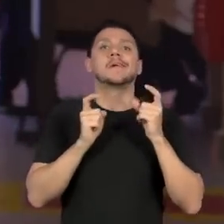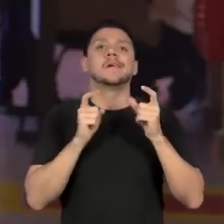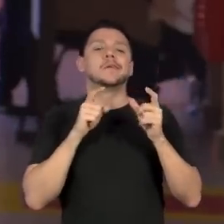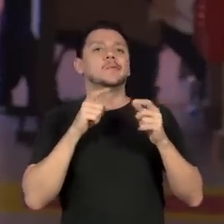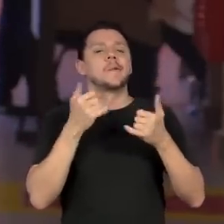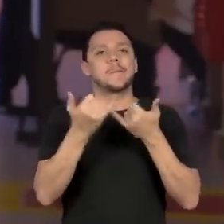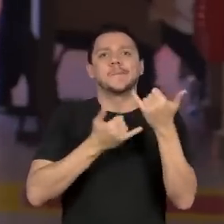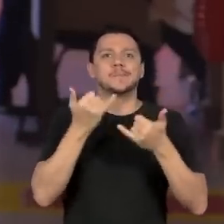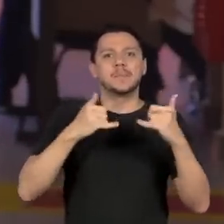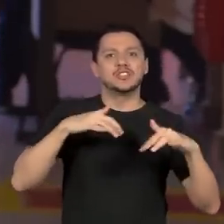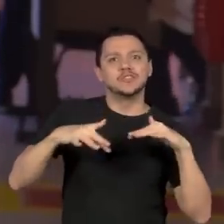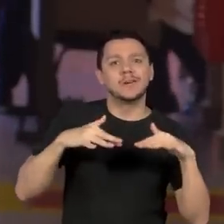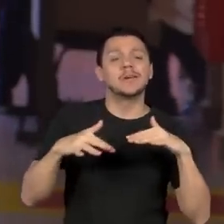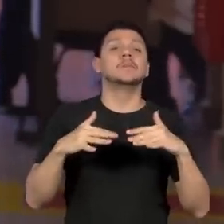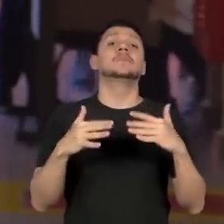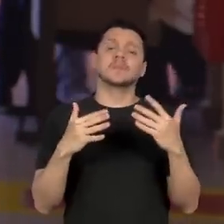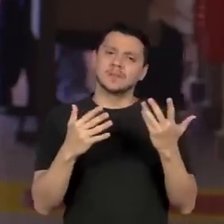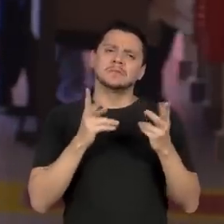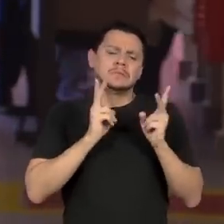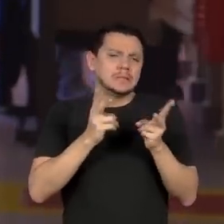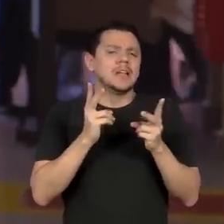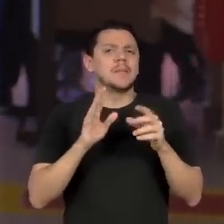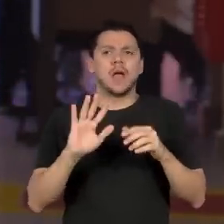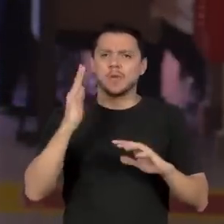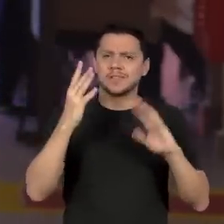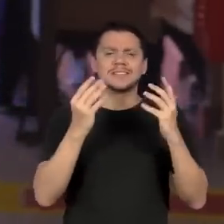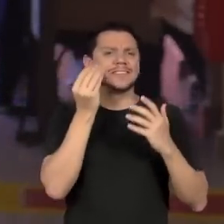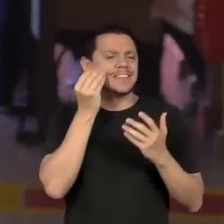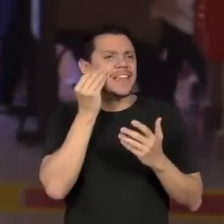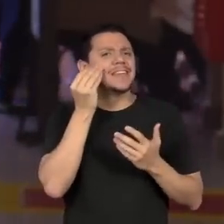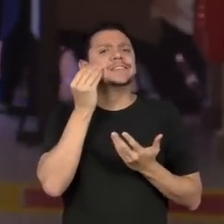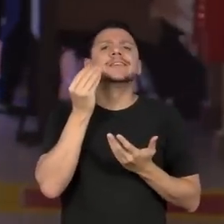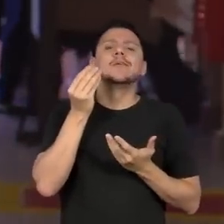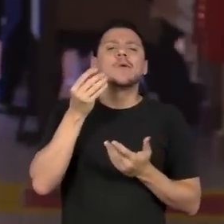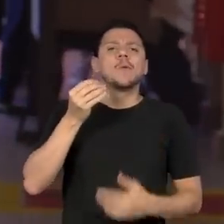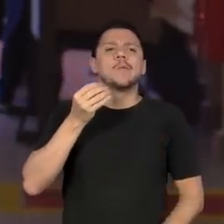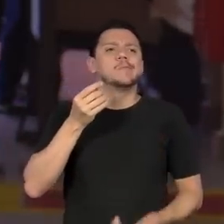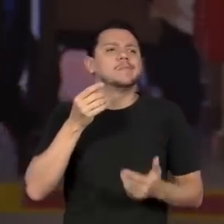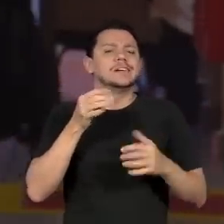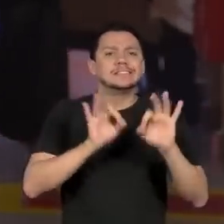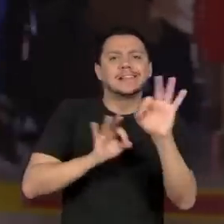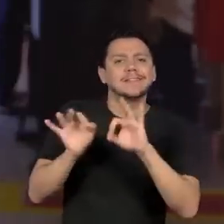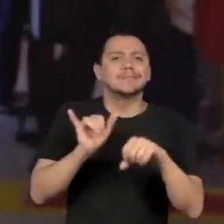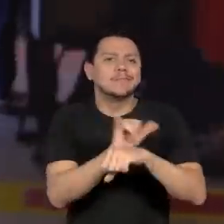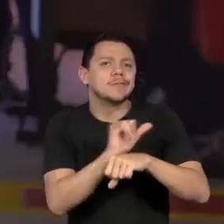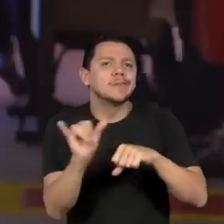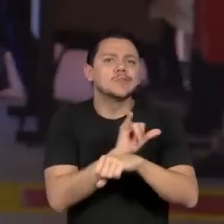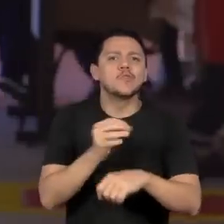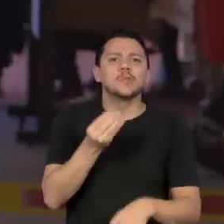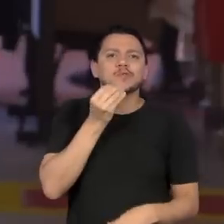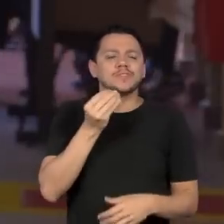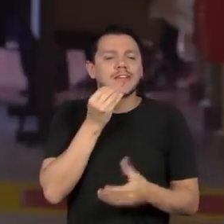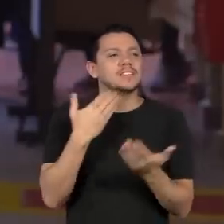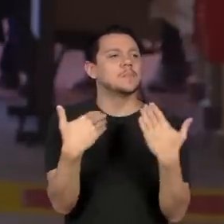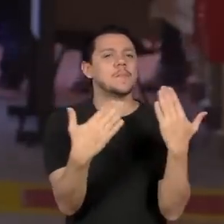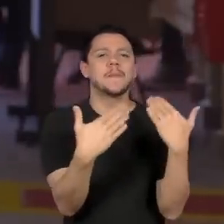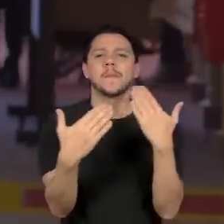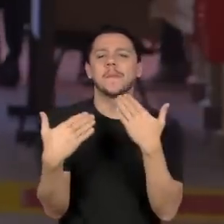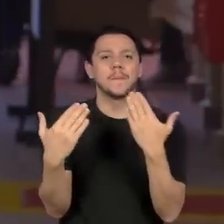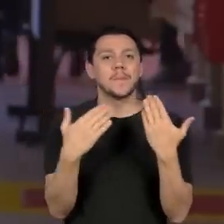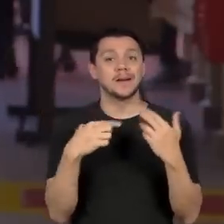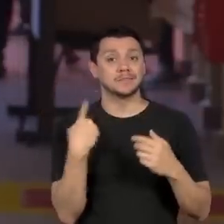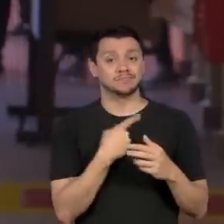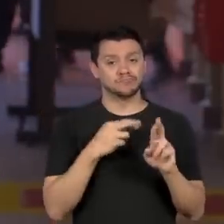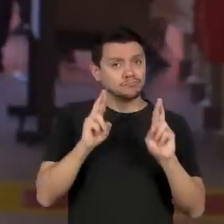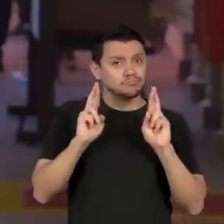E a gente sempre tenta oportunizar as situações para que isso seja discutido. E, consequentemente, a gente espera que para uma comunidade, uma